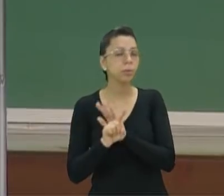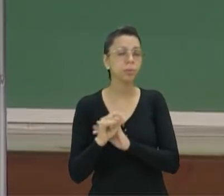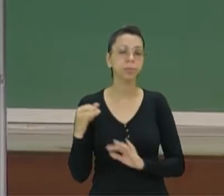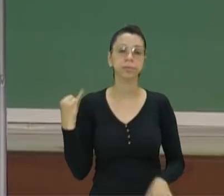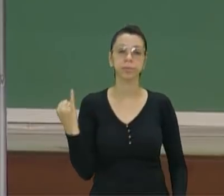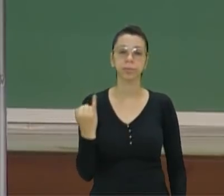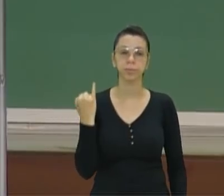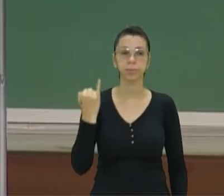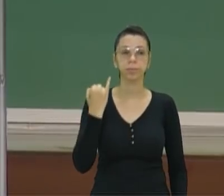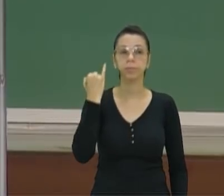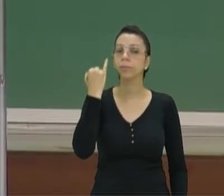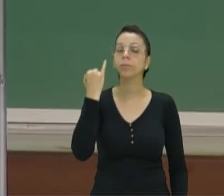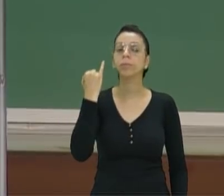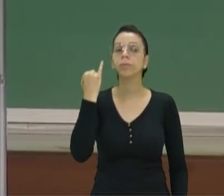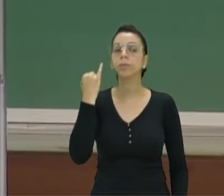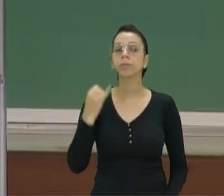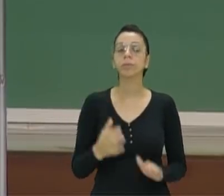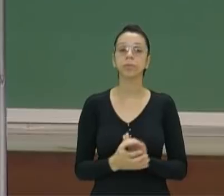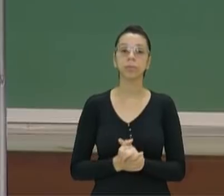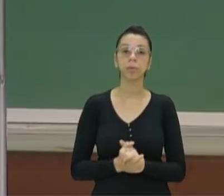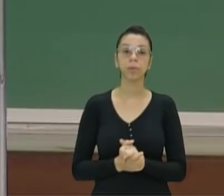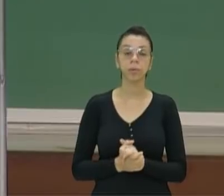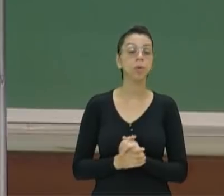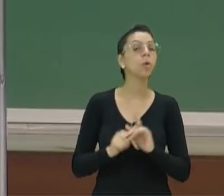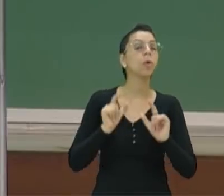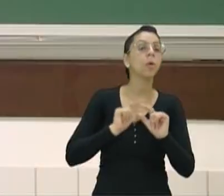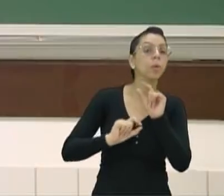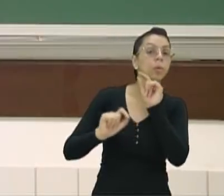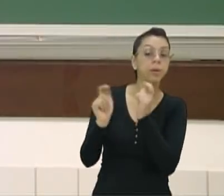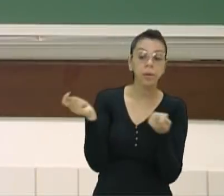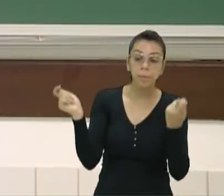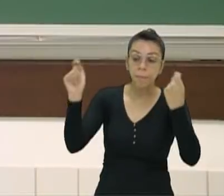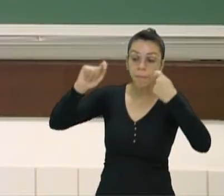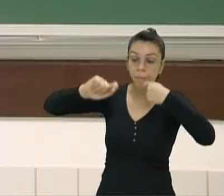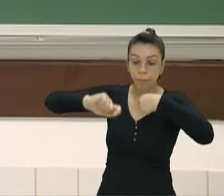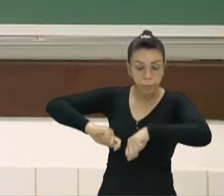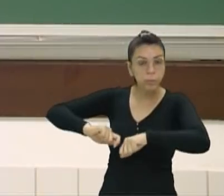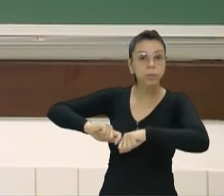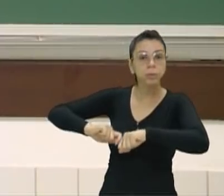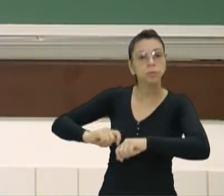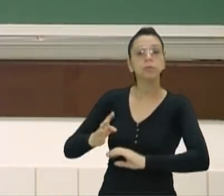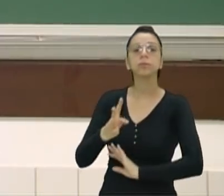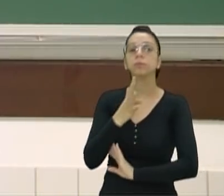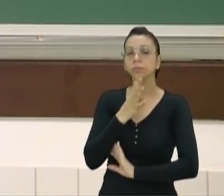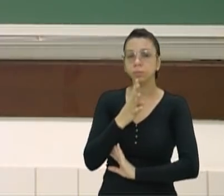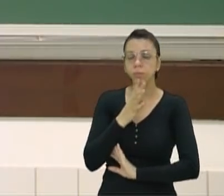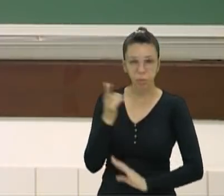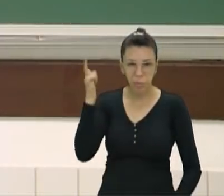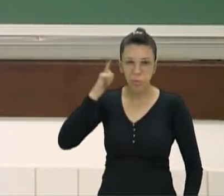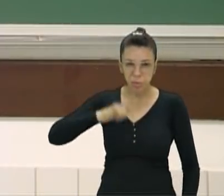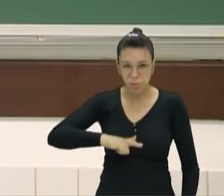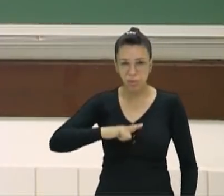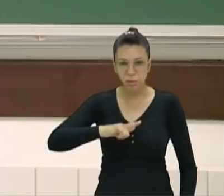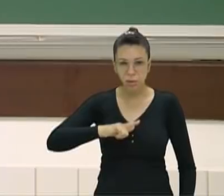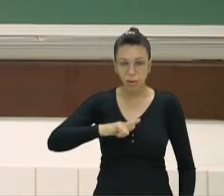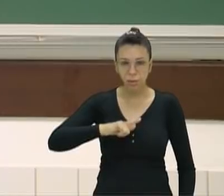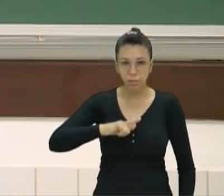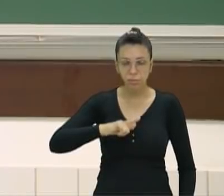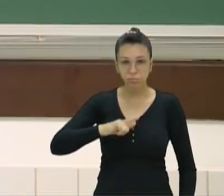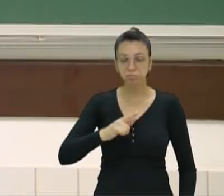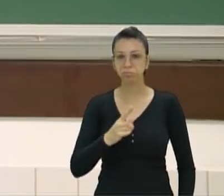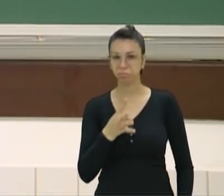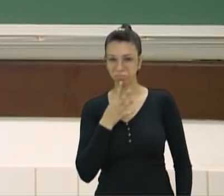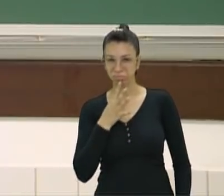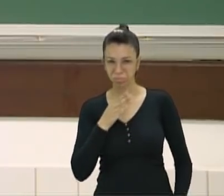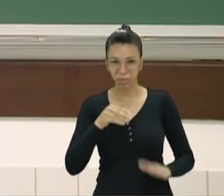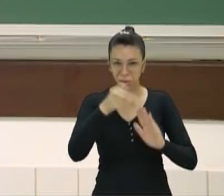importante. O que é possível conhecer? Será que a gente consegue conhecer tudo que está ao nosso redor, tudo que